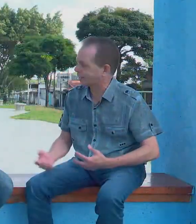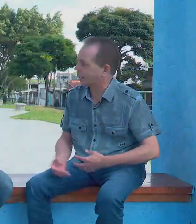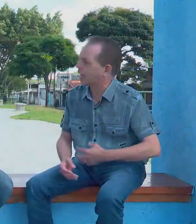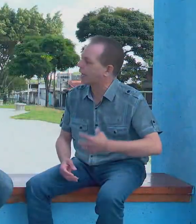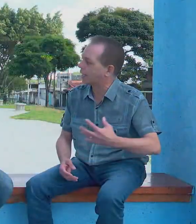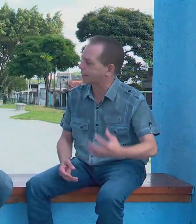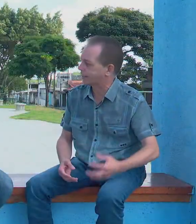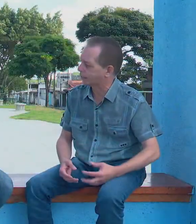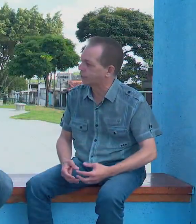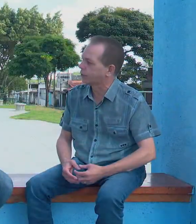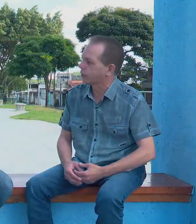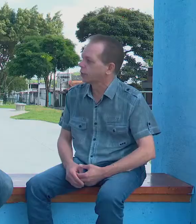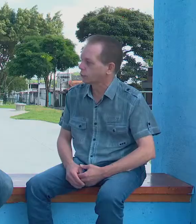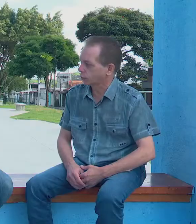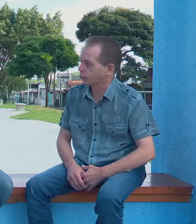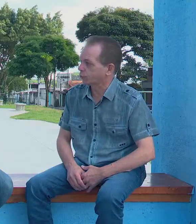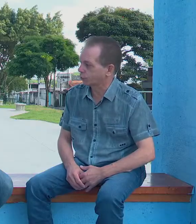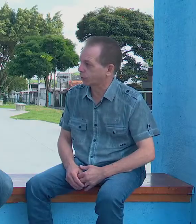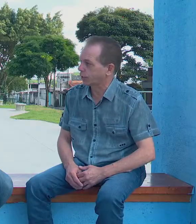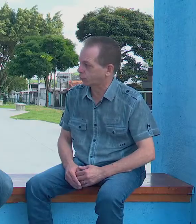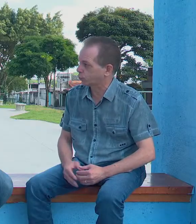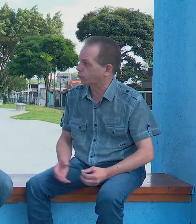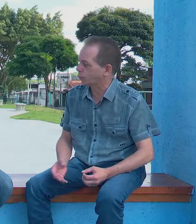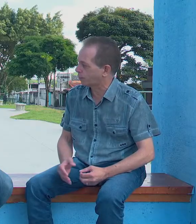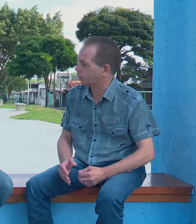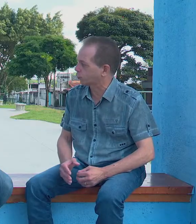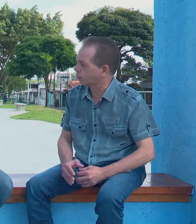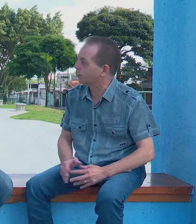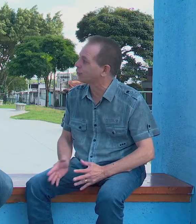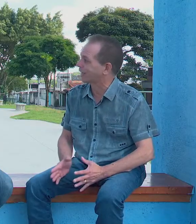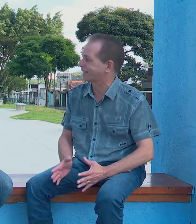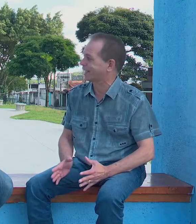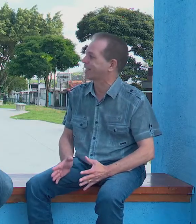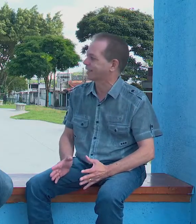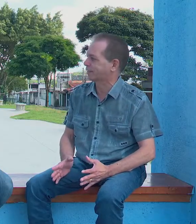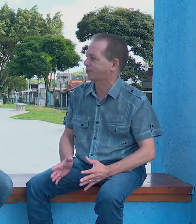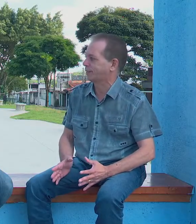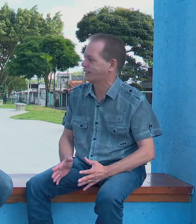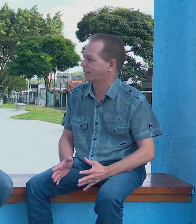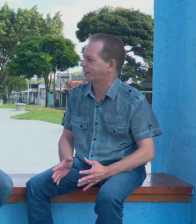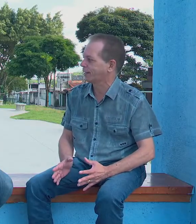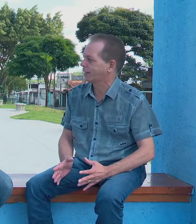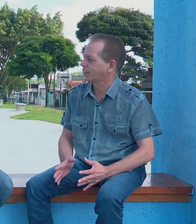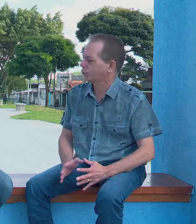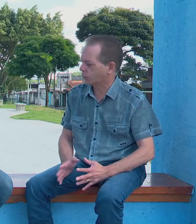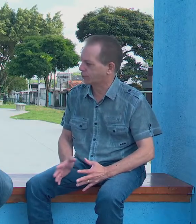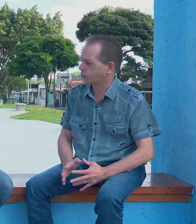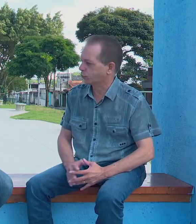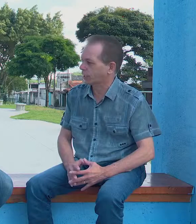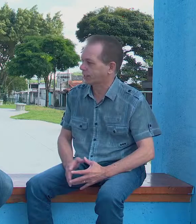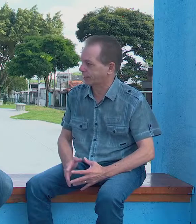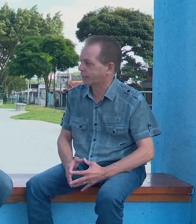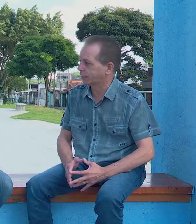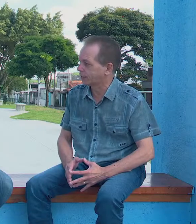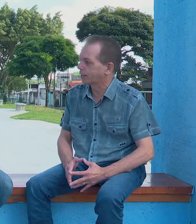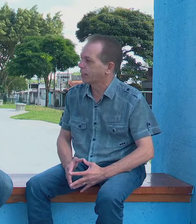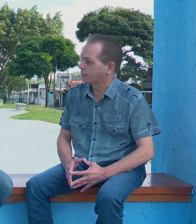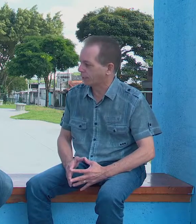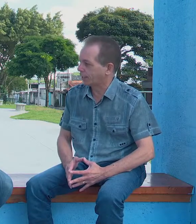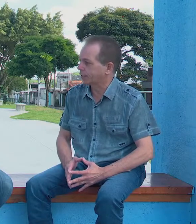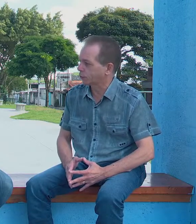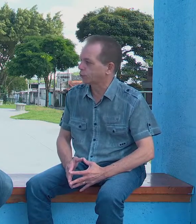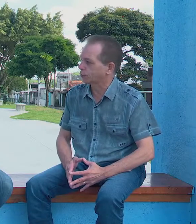consegue passear, entendeu? Gosto muito de estar, eu sou uma pessoa muito caseira também. Sou uma pessoa